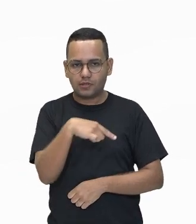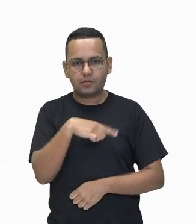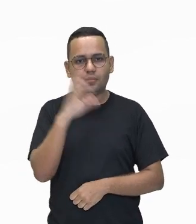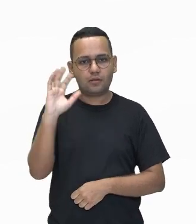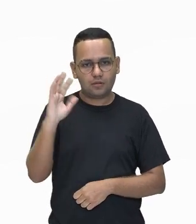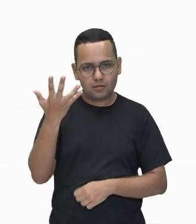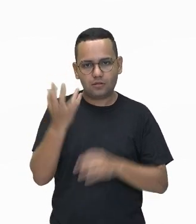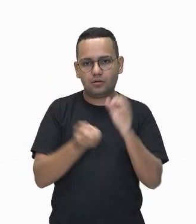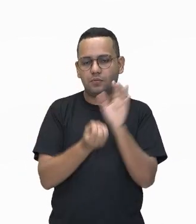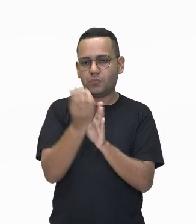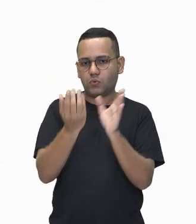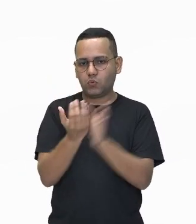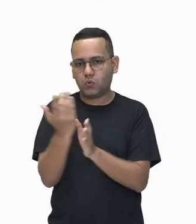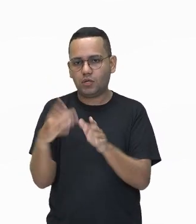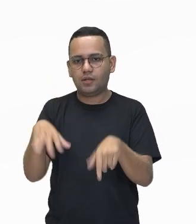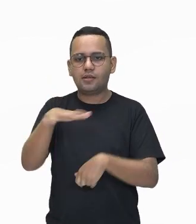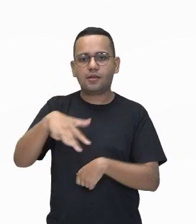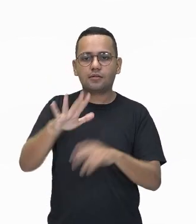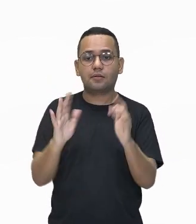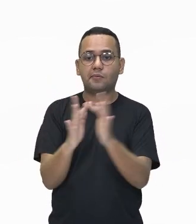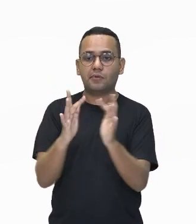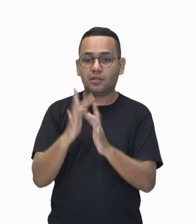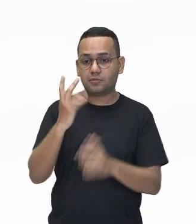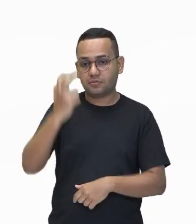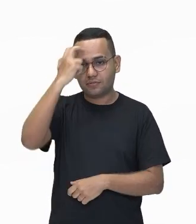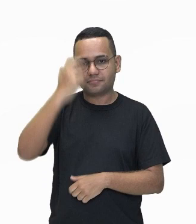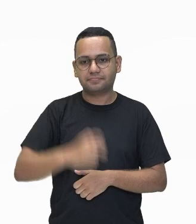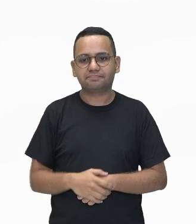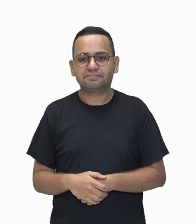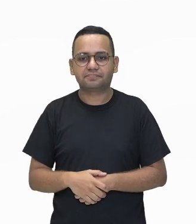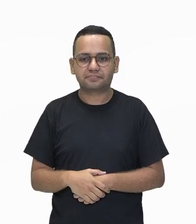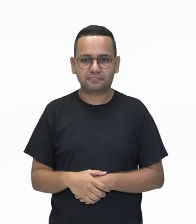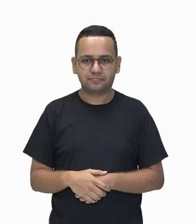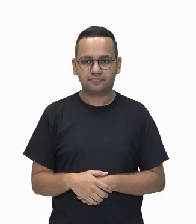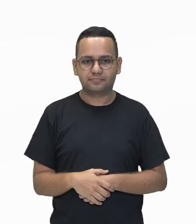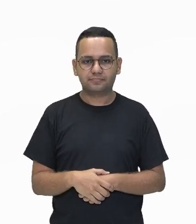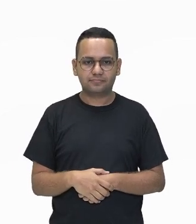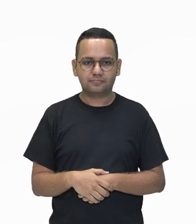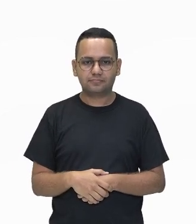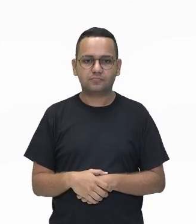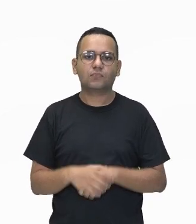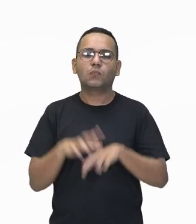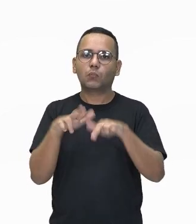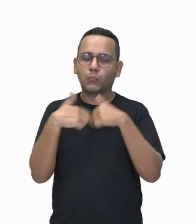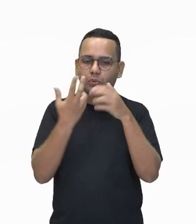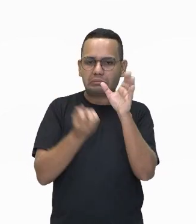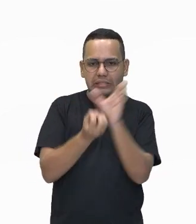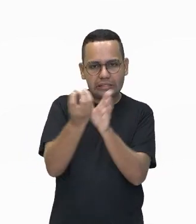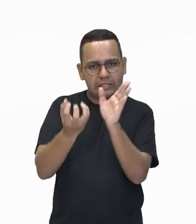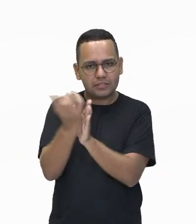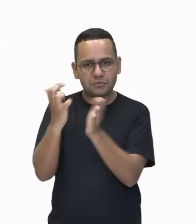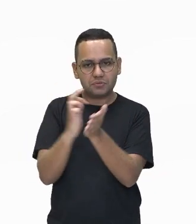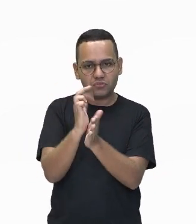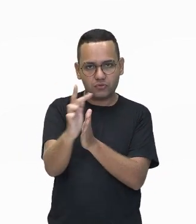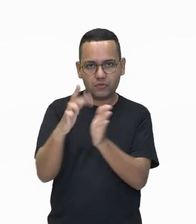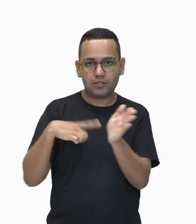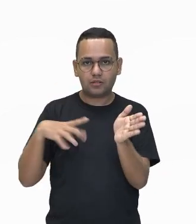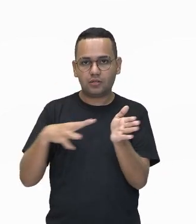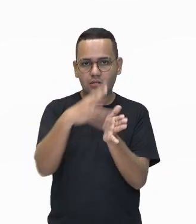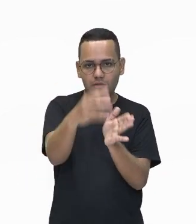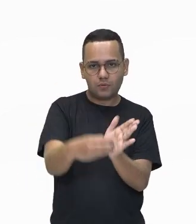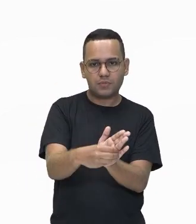as produções e vivências culturais. Essas manifestações encontradas na